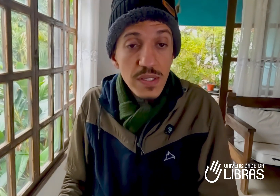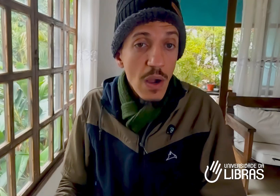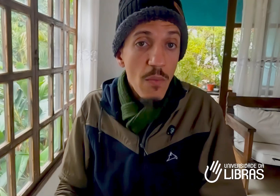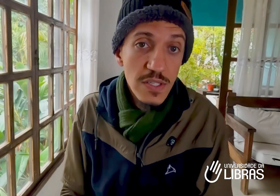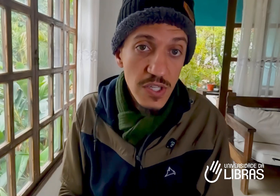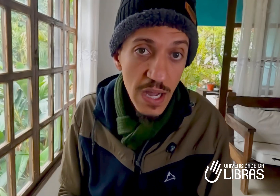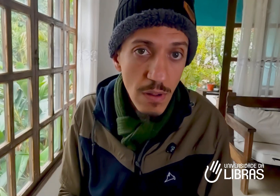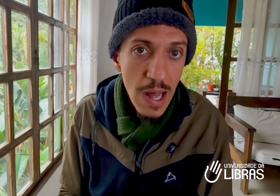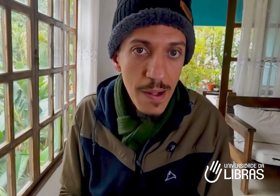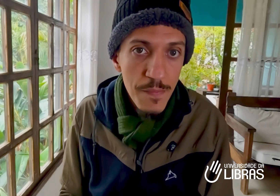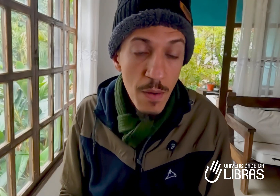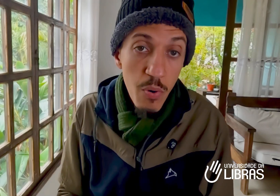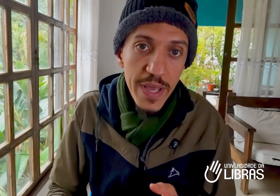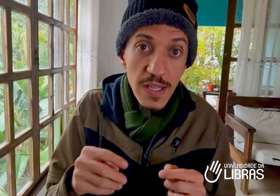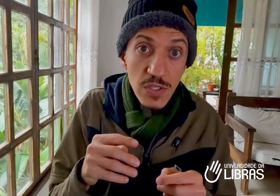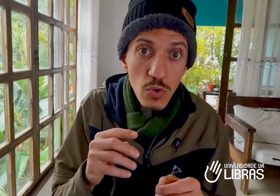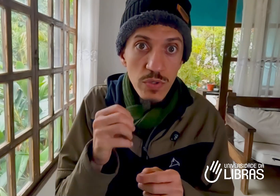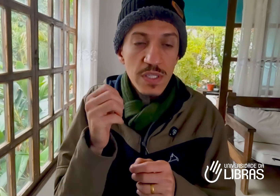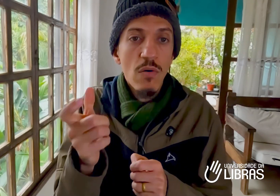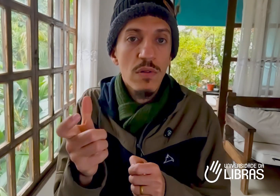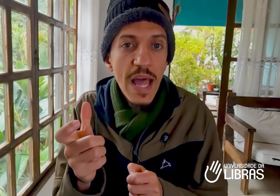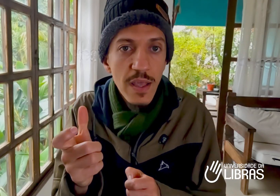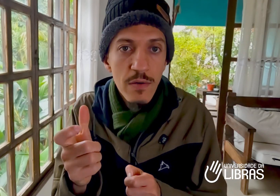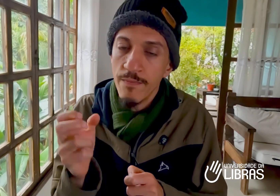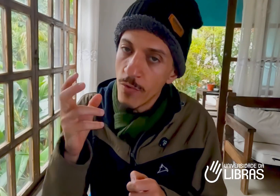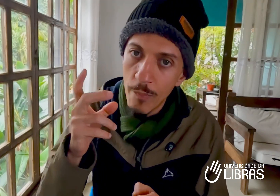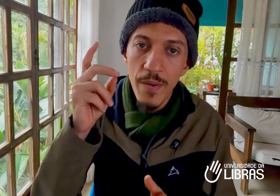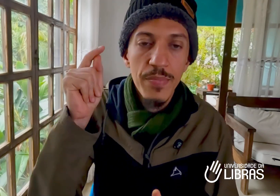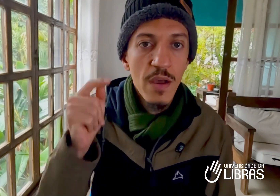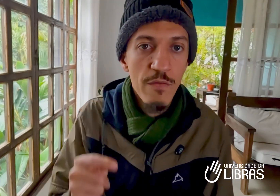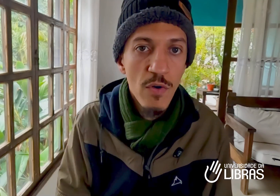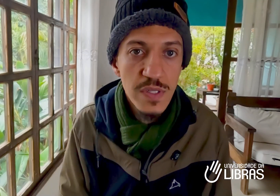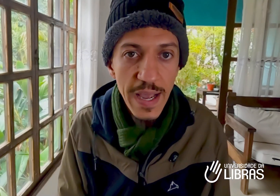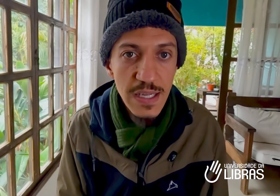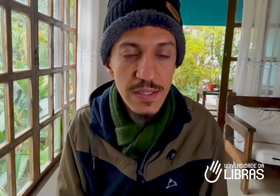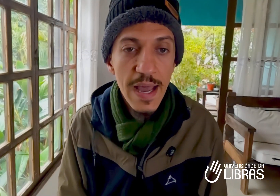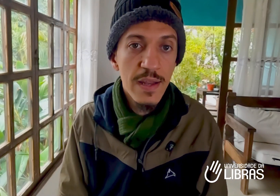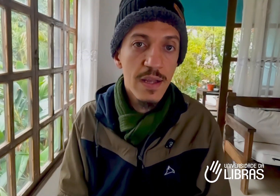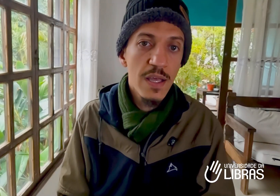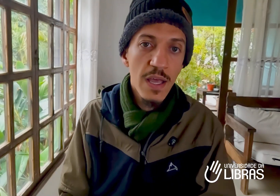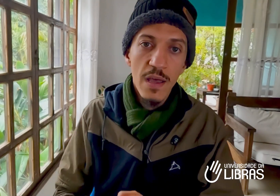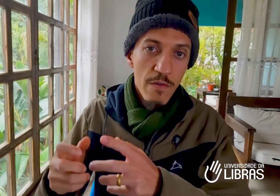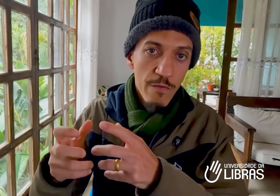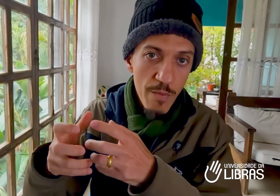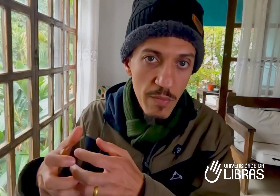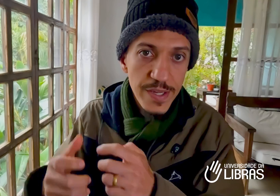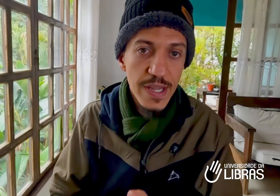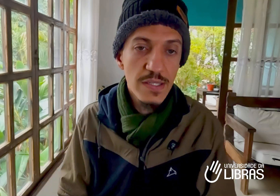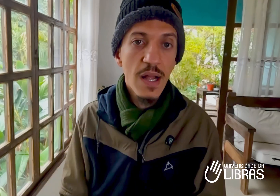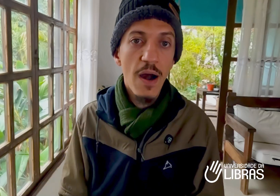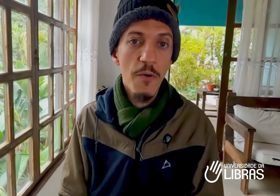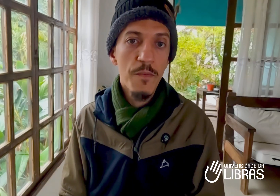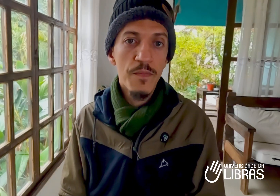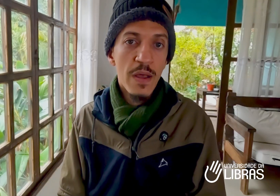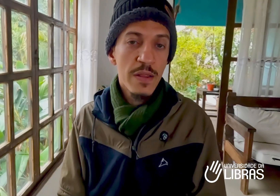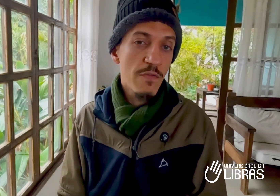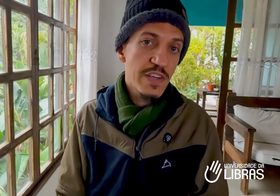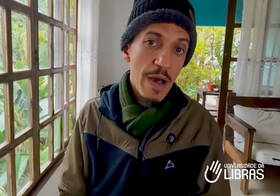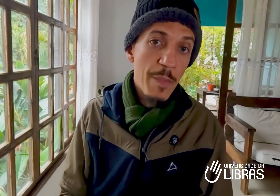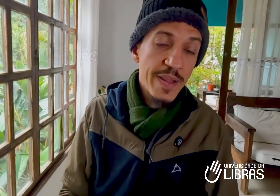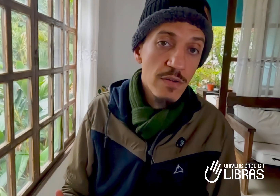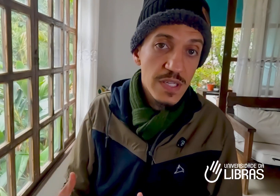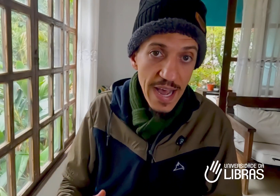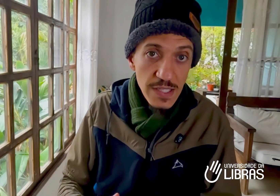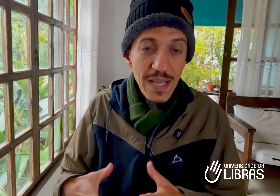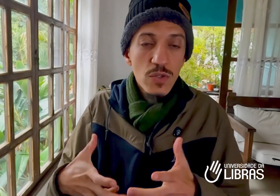ou está quase chegando lá. Porque aí surge um sinal técnico, opa, vou usar essa técnica aqui, vou memorizar esse sinal. Então você